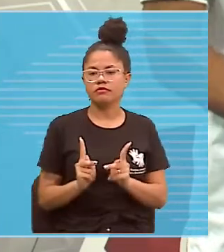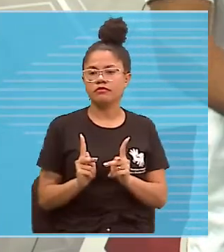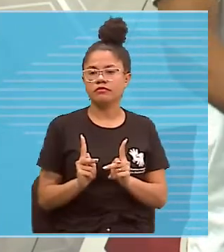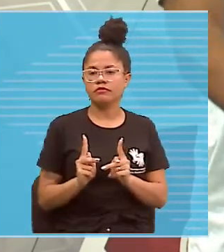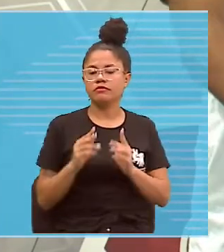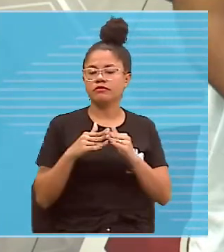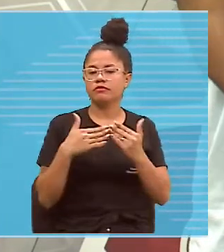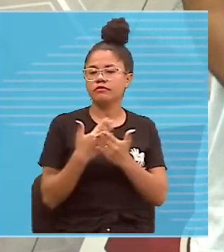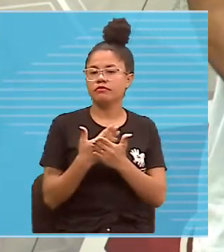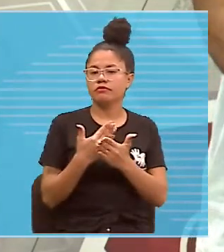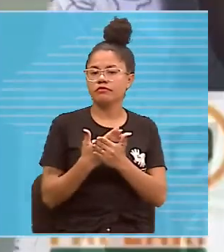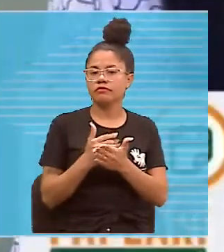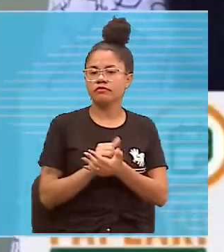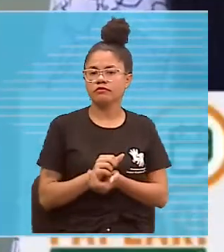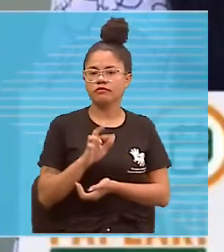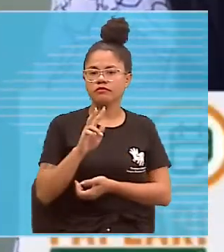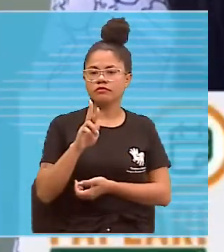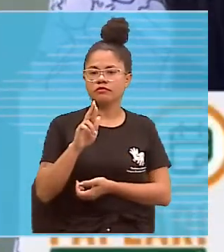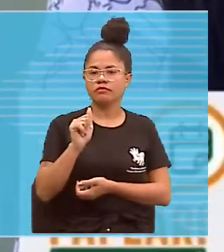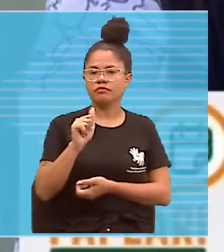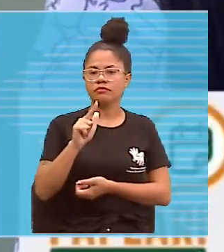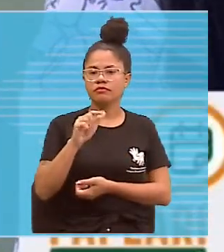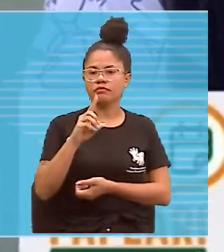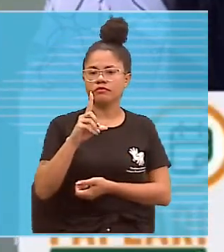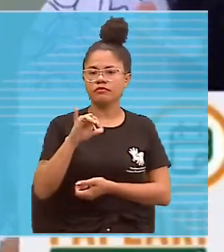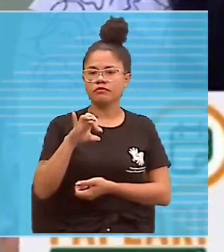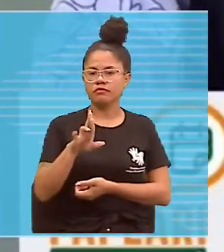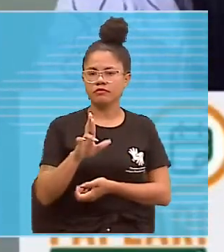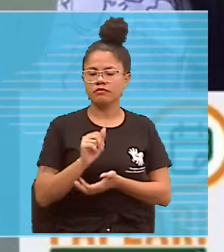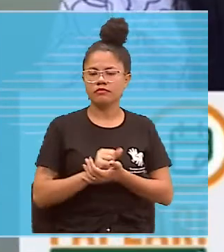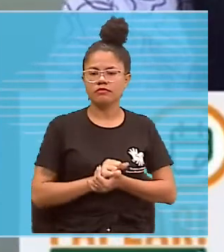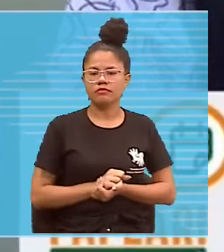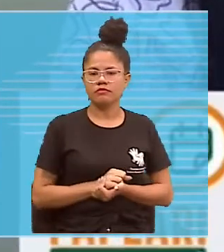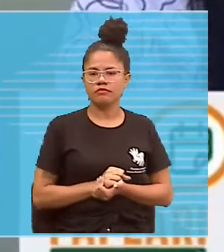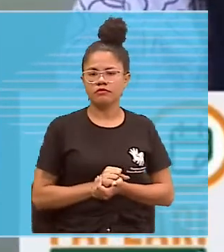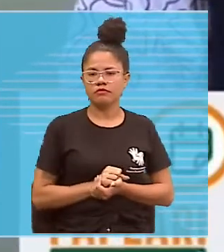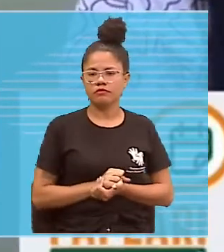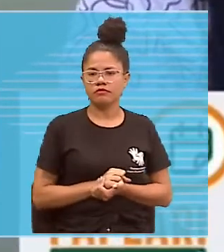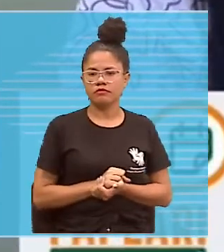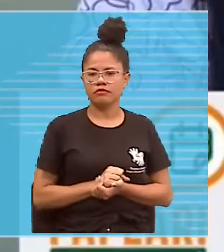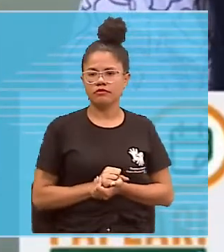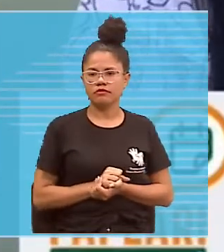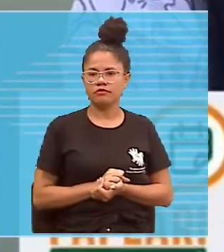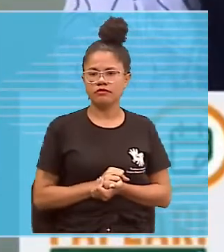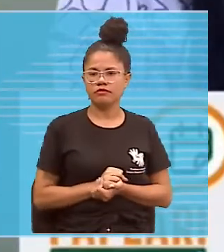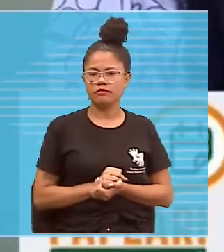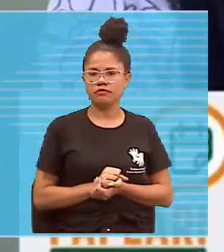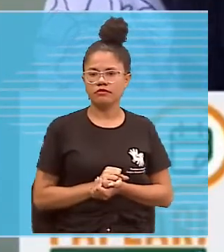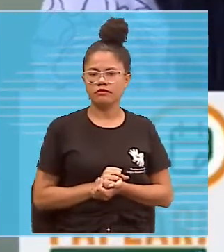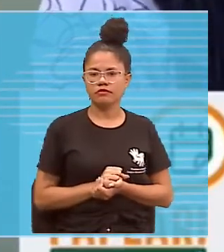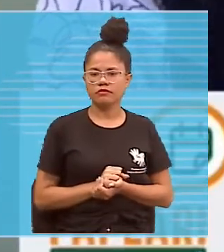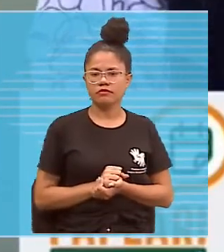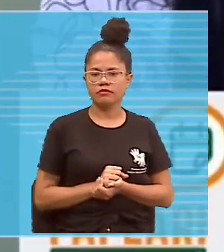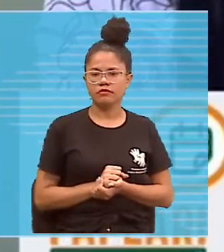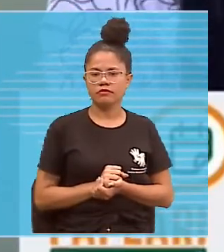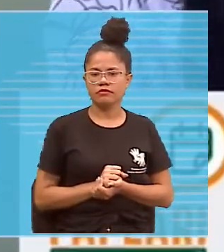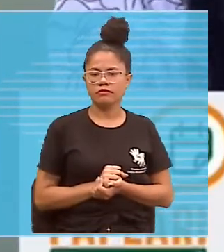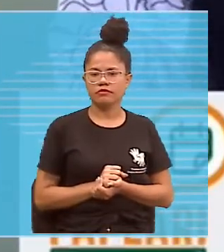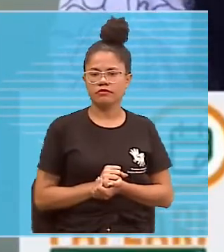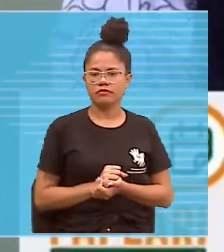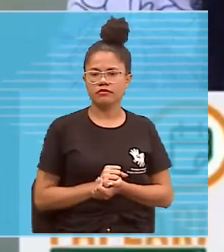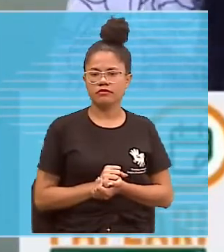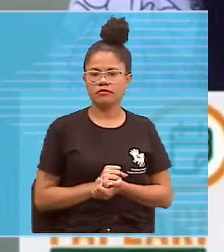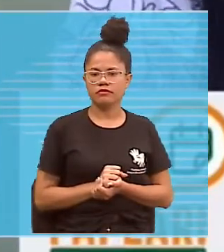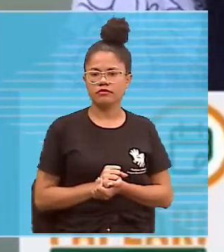Cavalcante. E aí, galera? Ainda aqui no 7 Raul de Cavalcante, agora com a professora Dulcinete